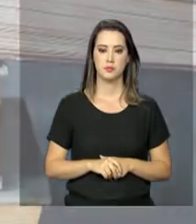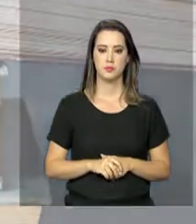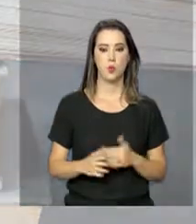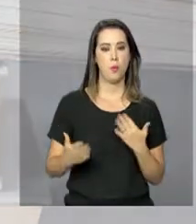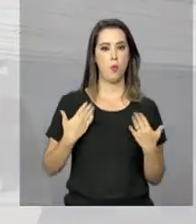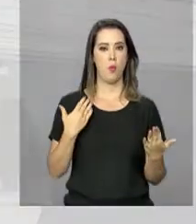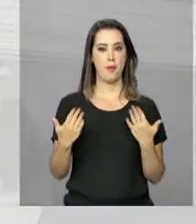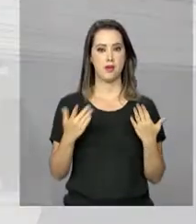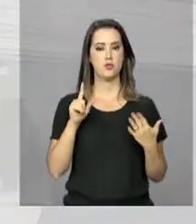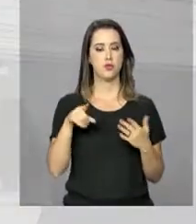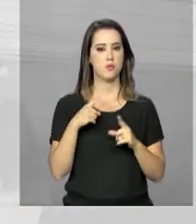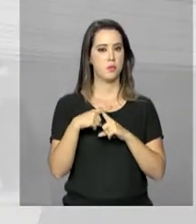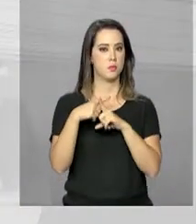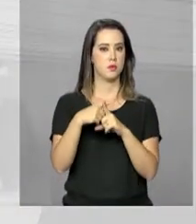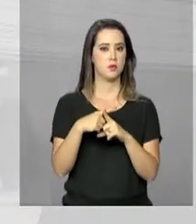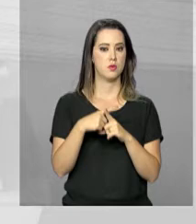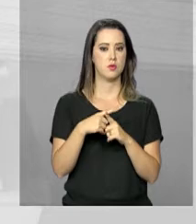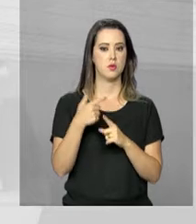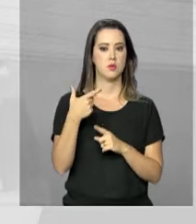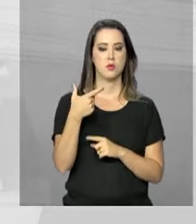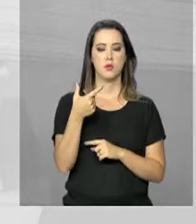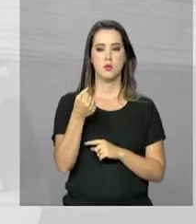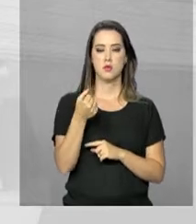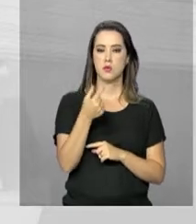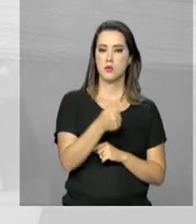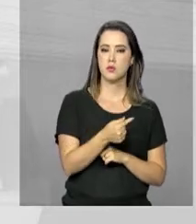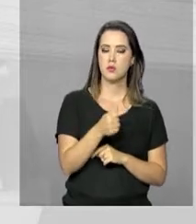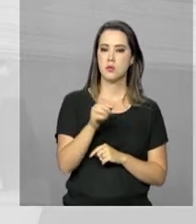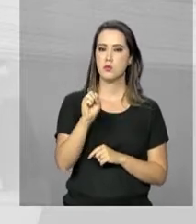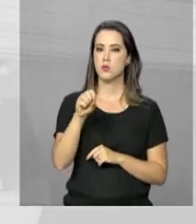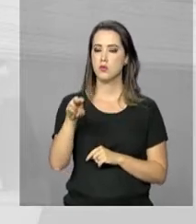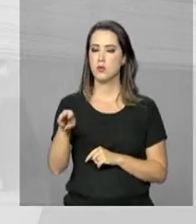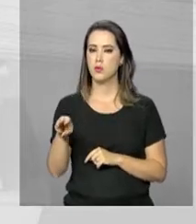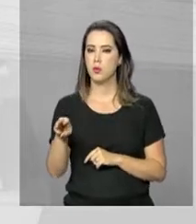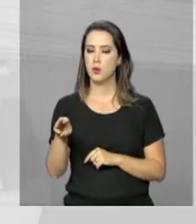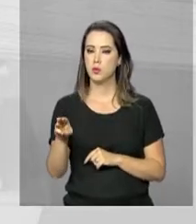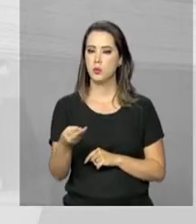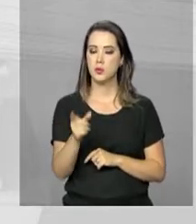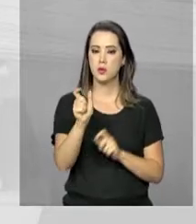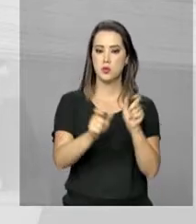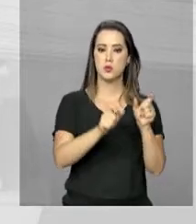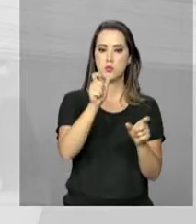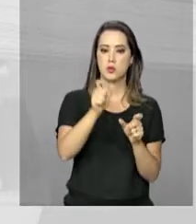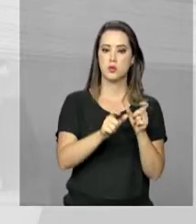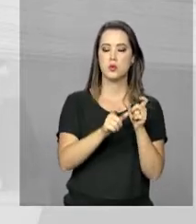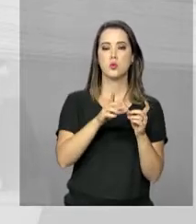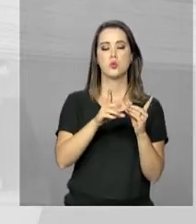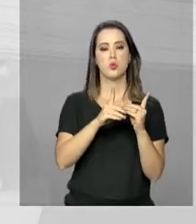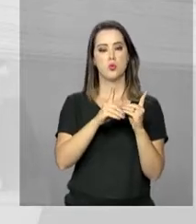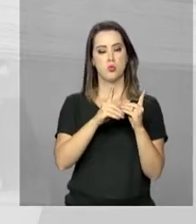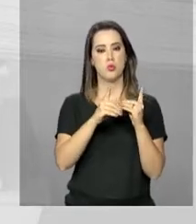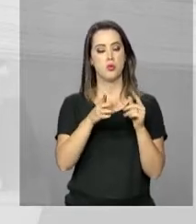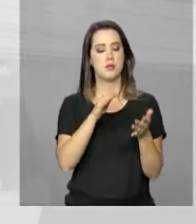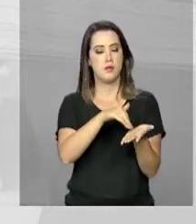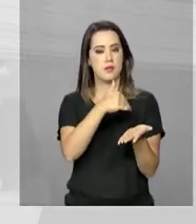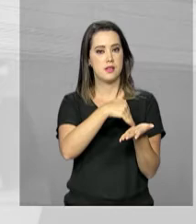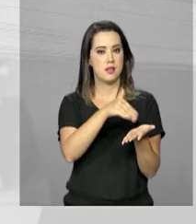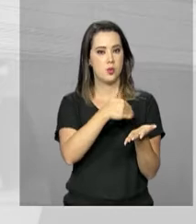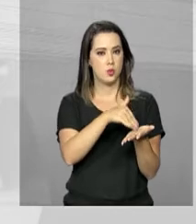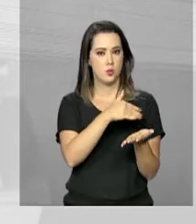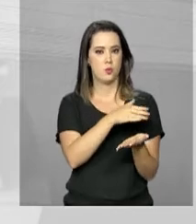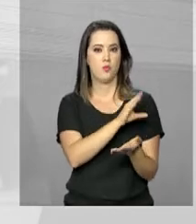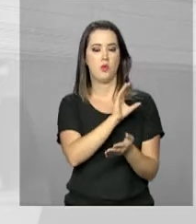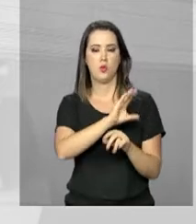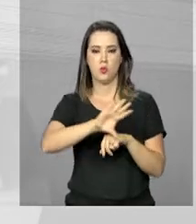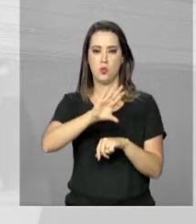balanço é positivo em 2017 8 milhões e 300 mil estudantes estavam matriculados em